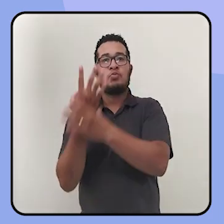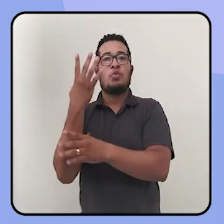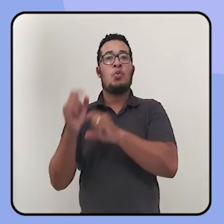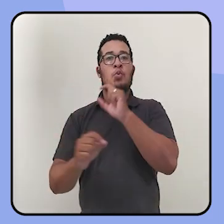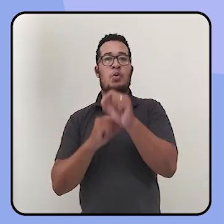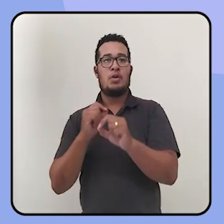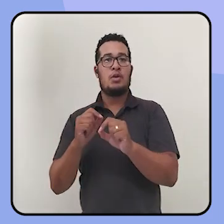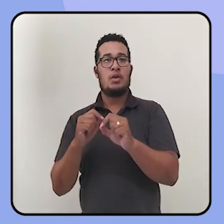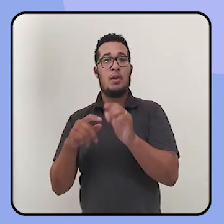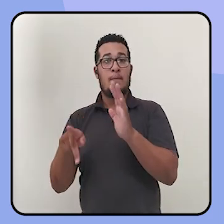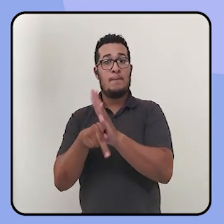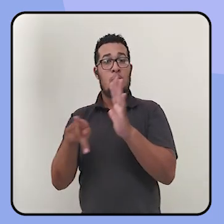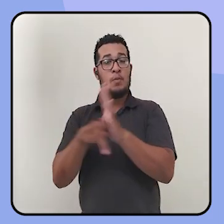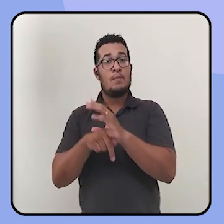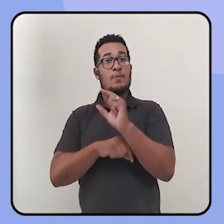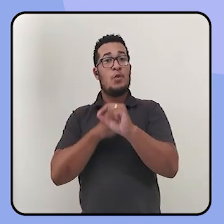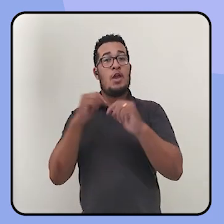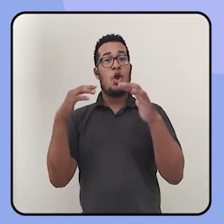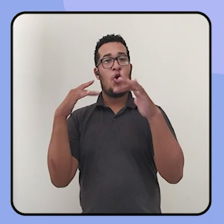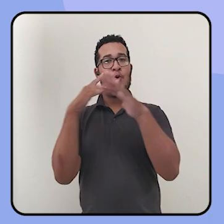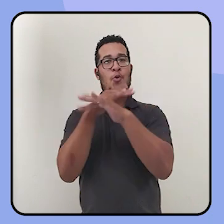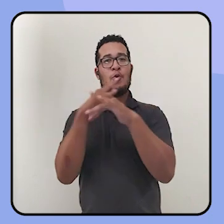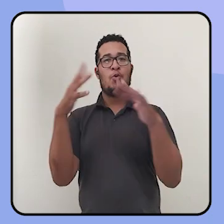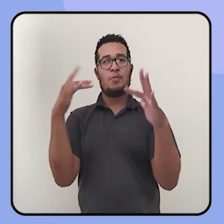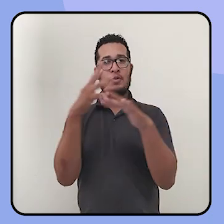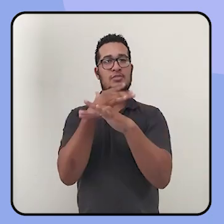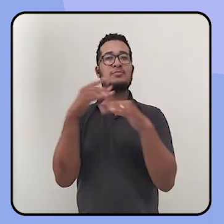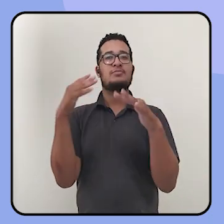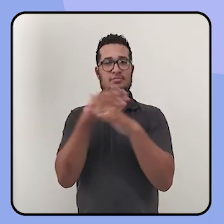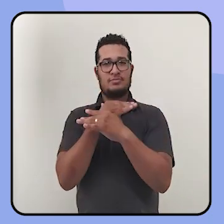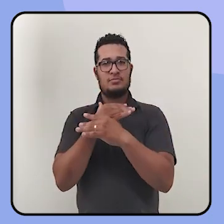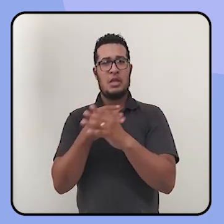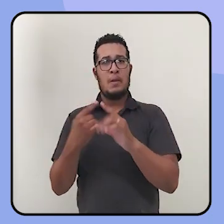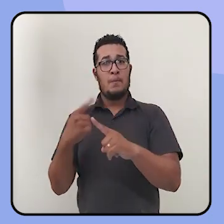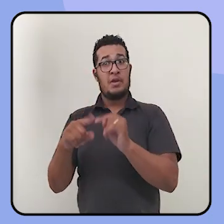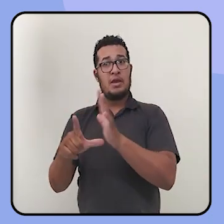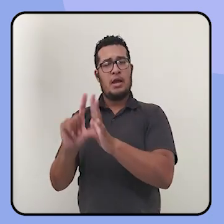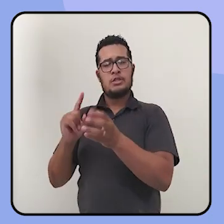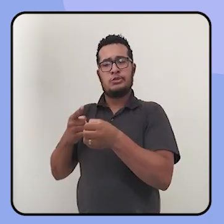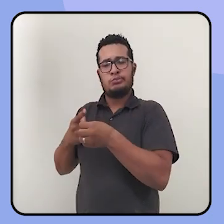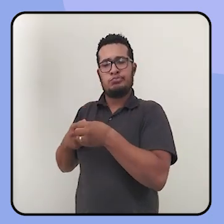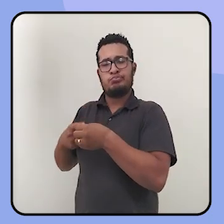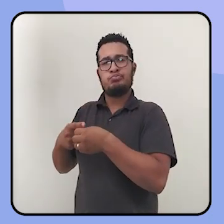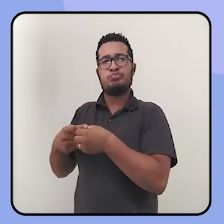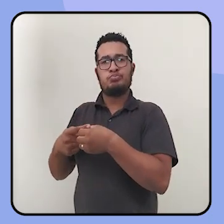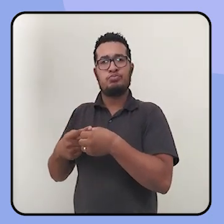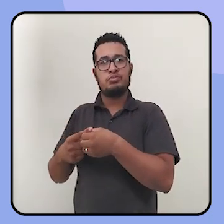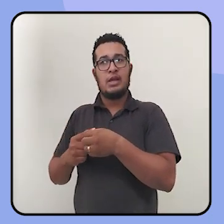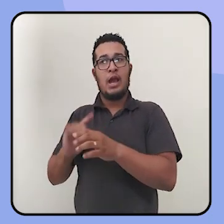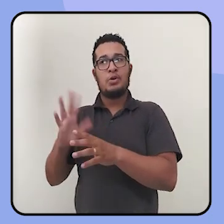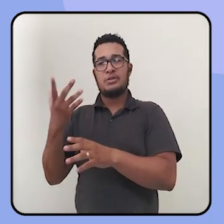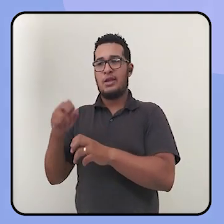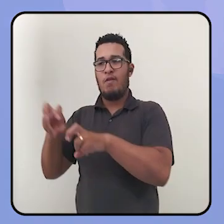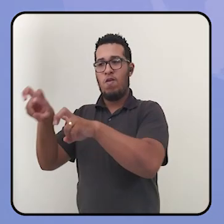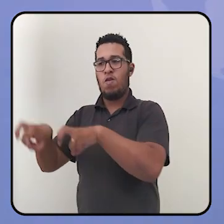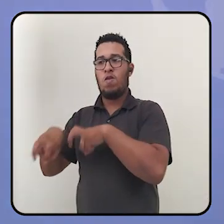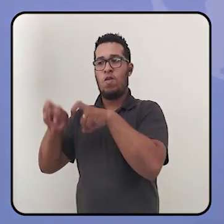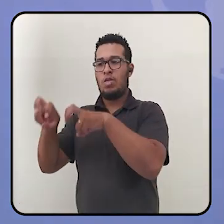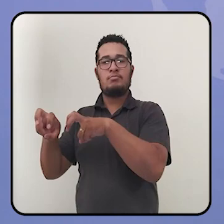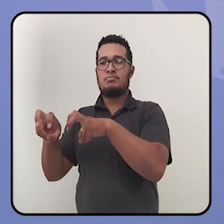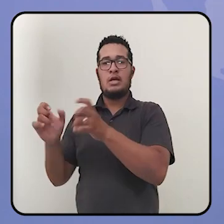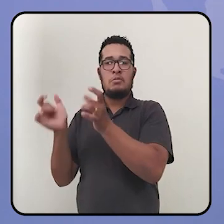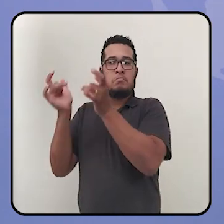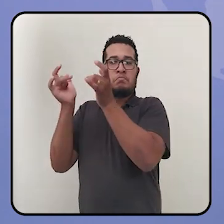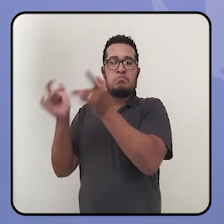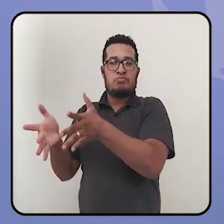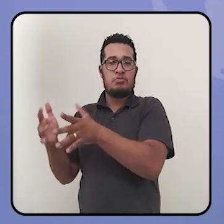dia a dia. Não se sabe ao certo o que eles queriam dizer com as pinturas rupestres, mas o que eles deixaram foram diversas